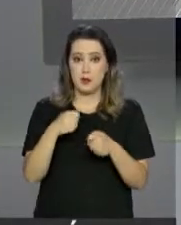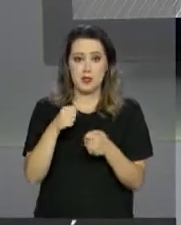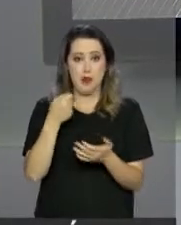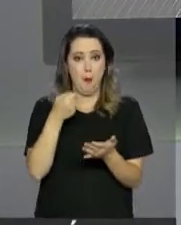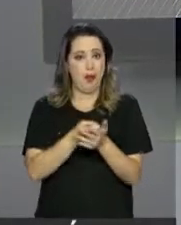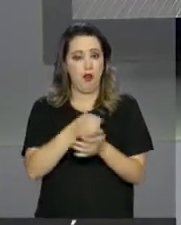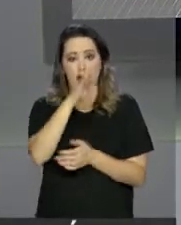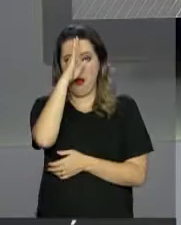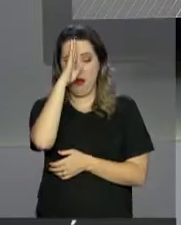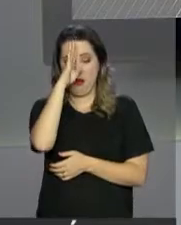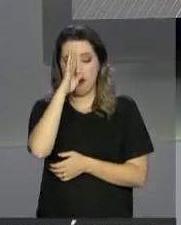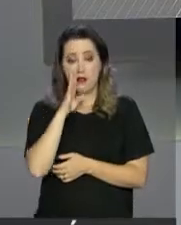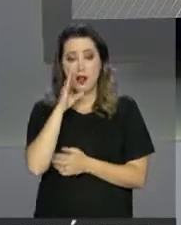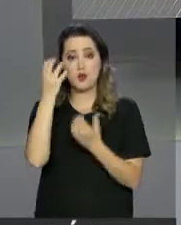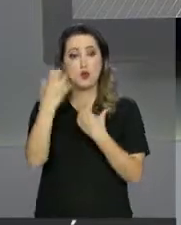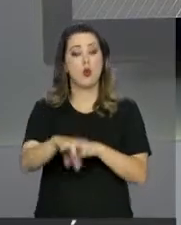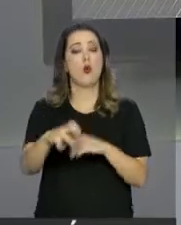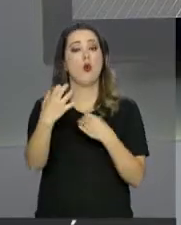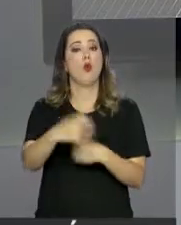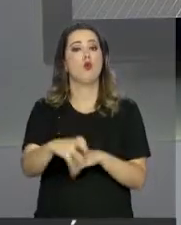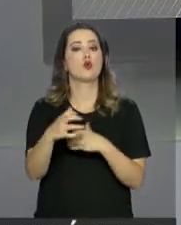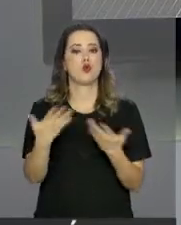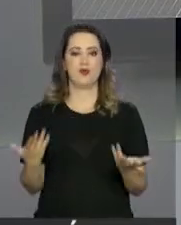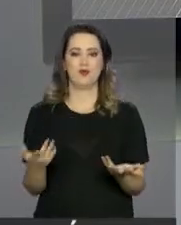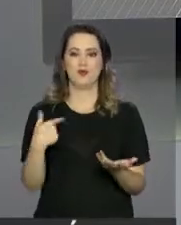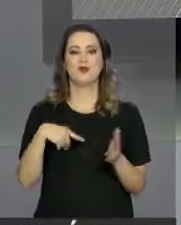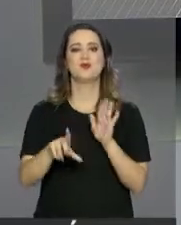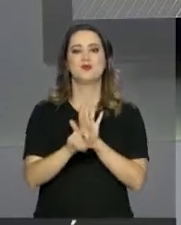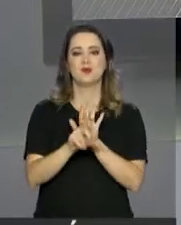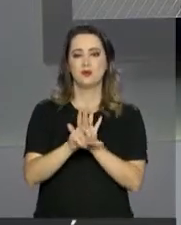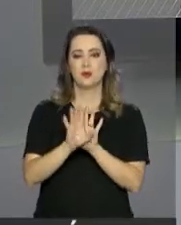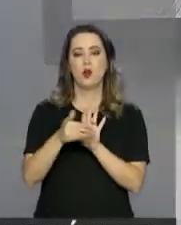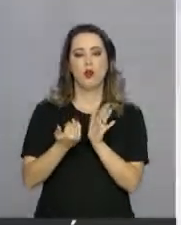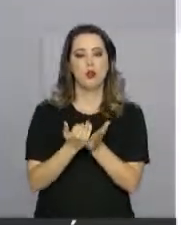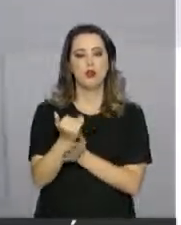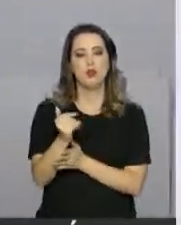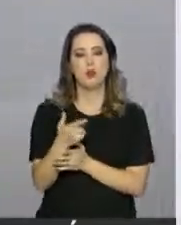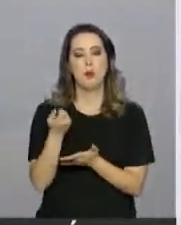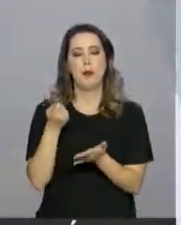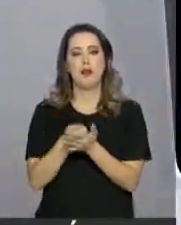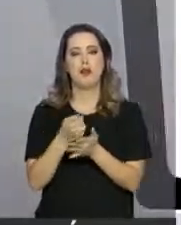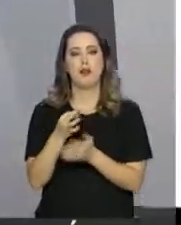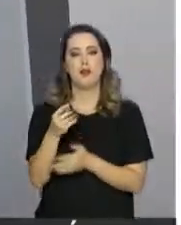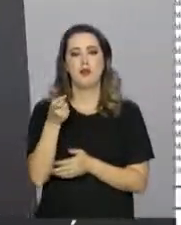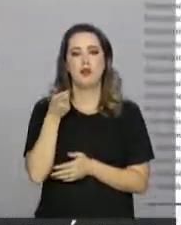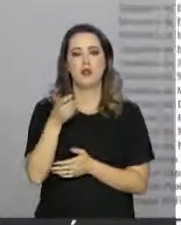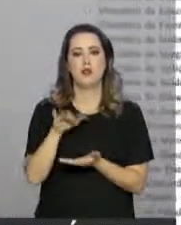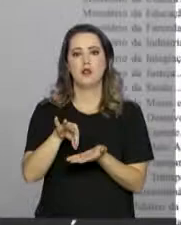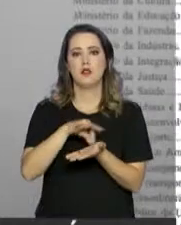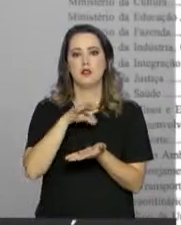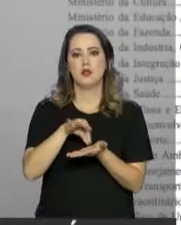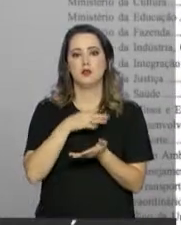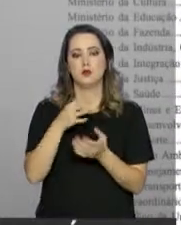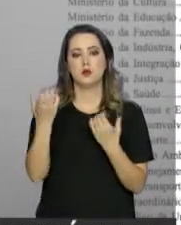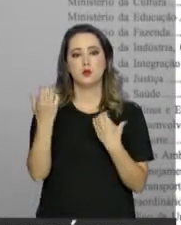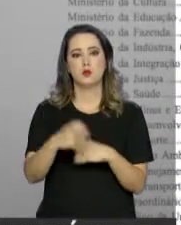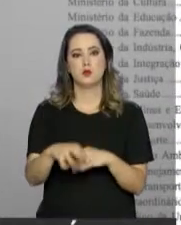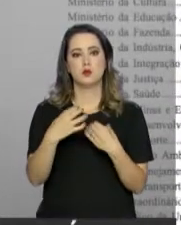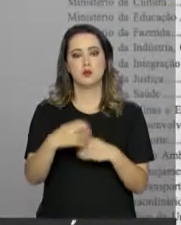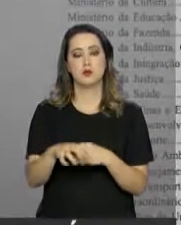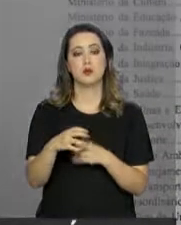candidatos de baixa renda a lei já está em vigor a decisão vale para o pagamento da taxa de inscrição em concursos